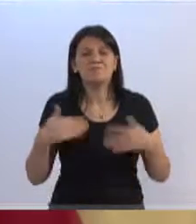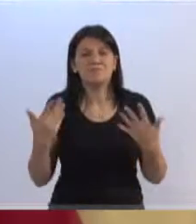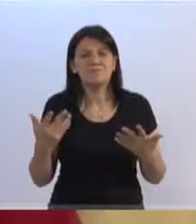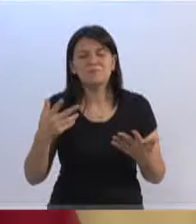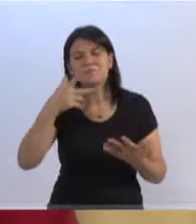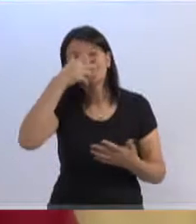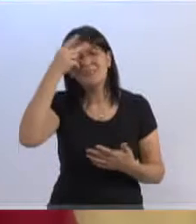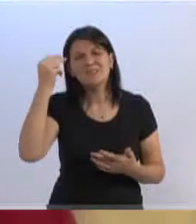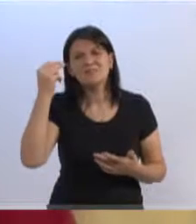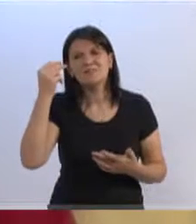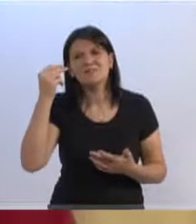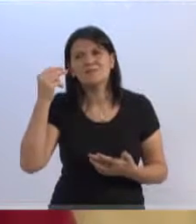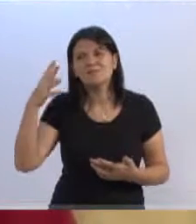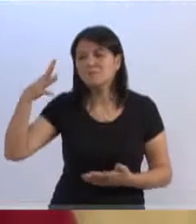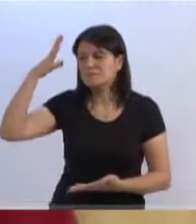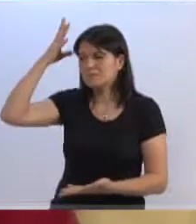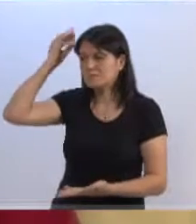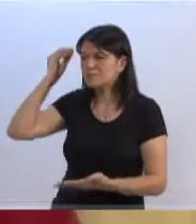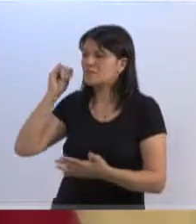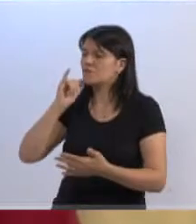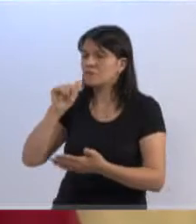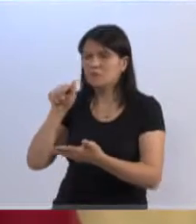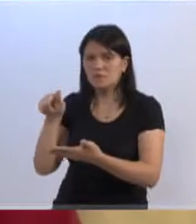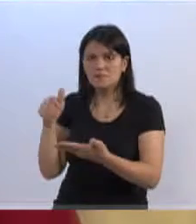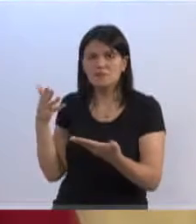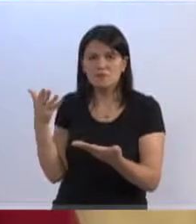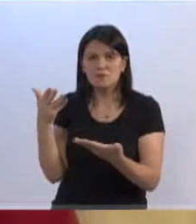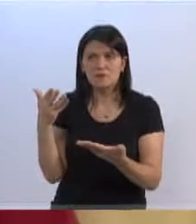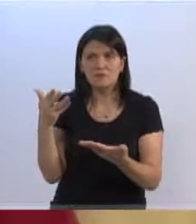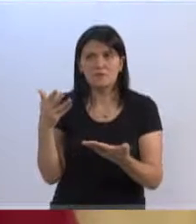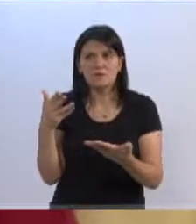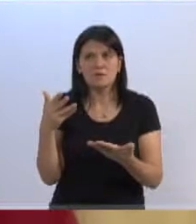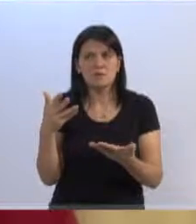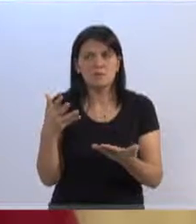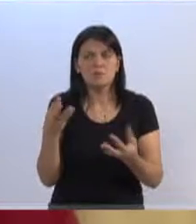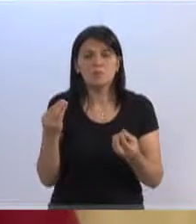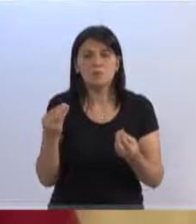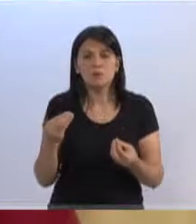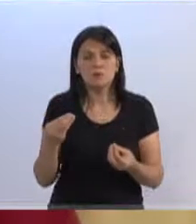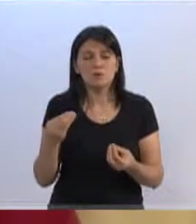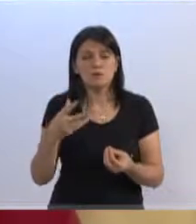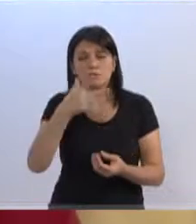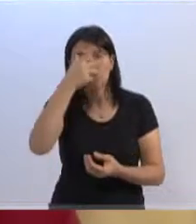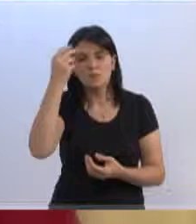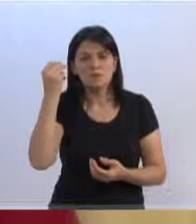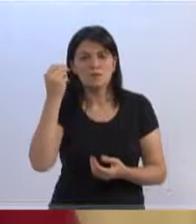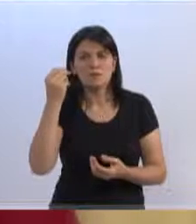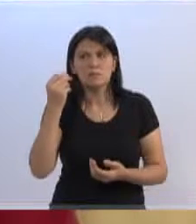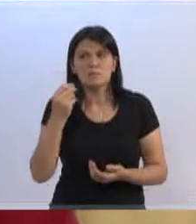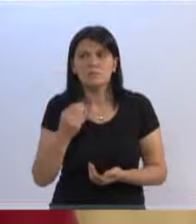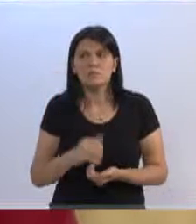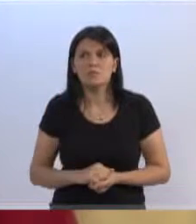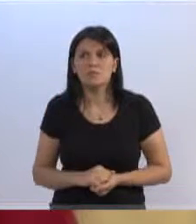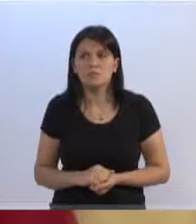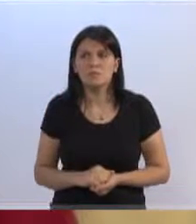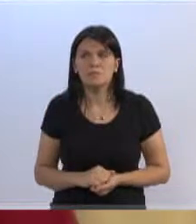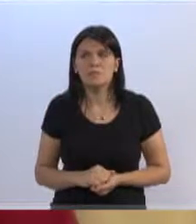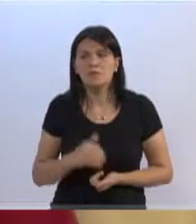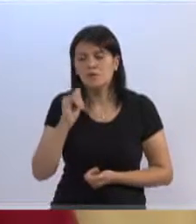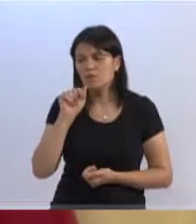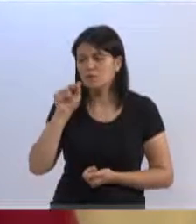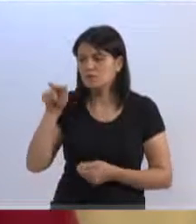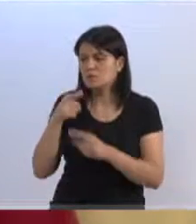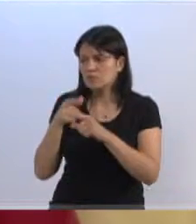pessoas, líder do governo, me refiro a Vossa Excelência de novo, quando algumas pessoas, me dirijo ao senhor, porque eu sei que o